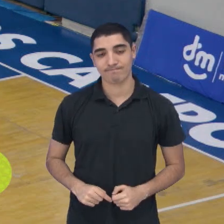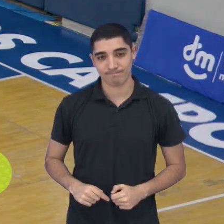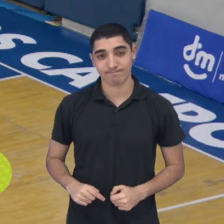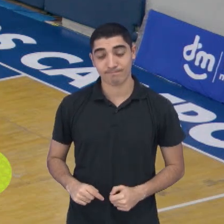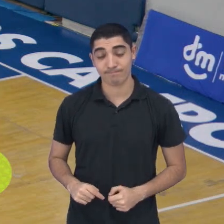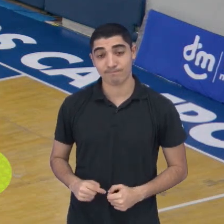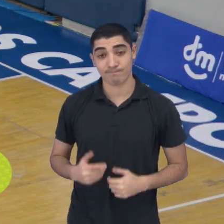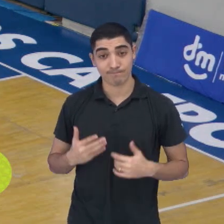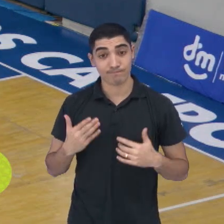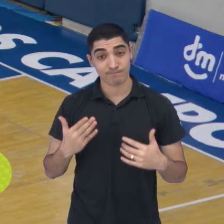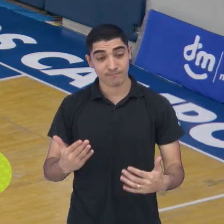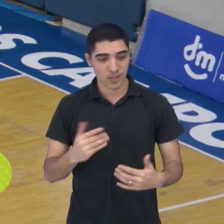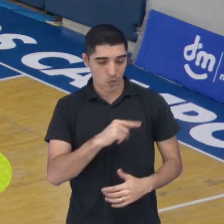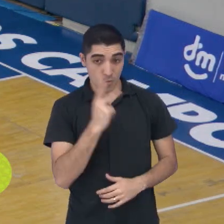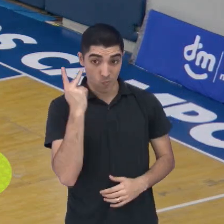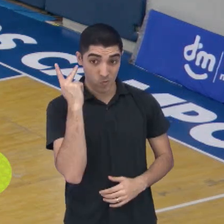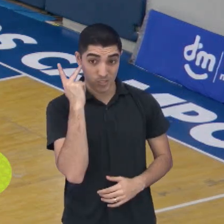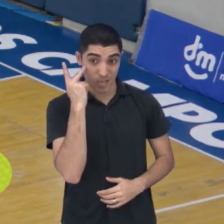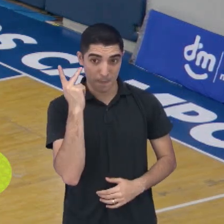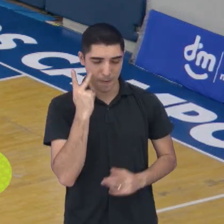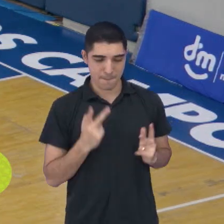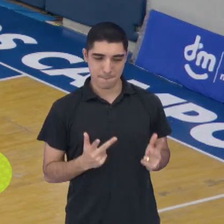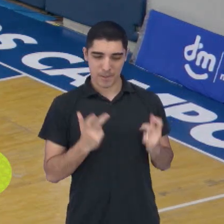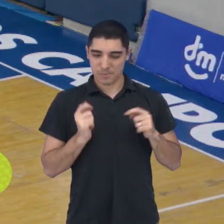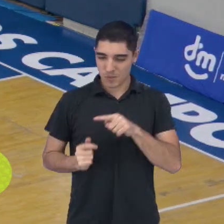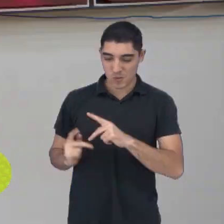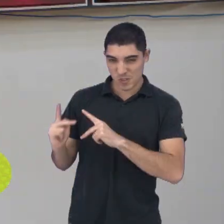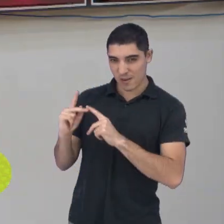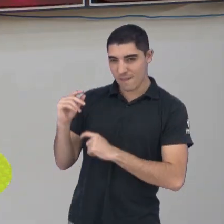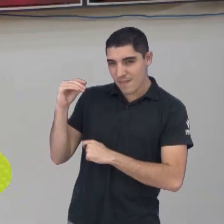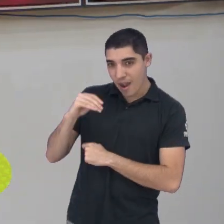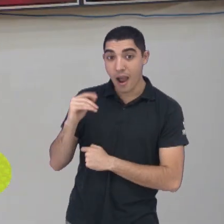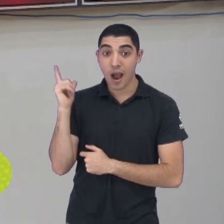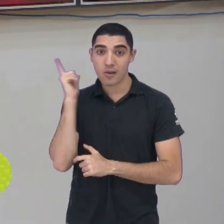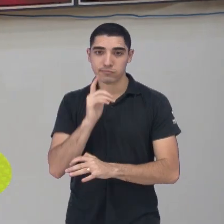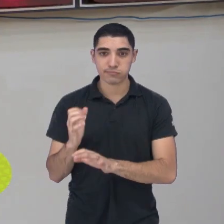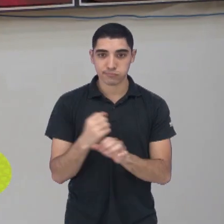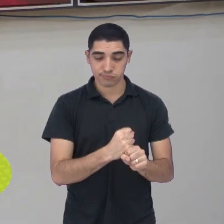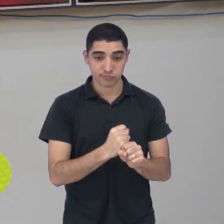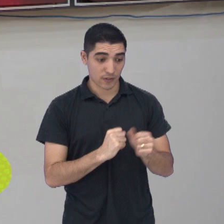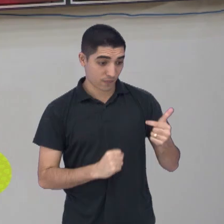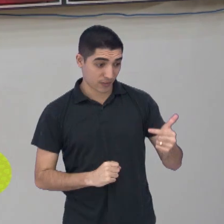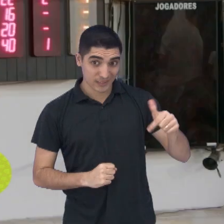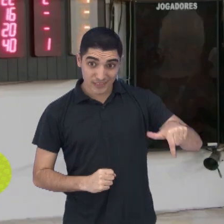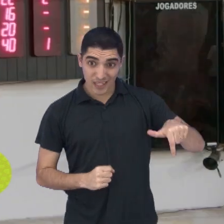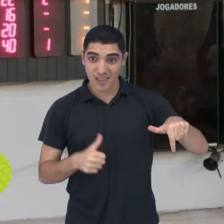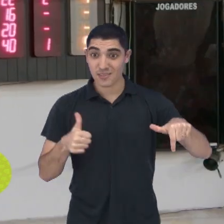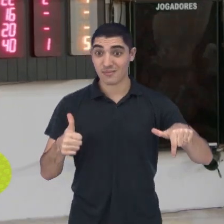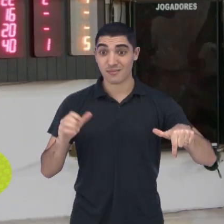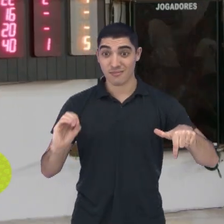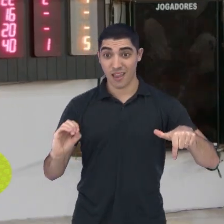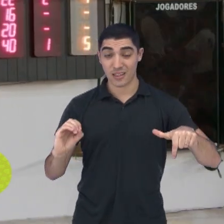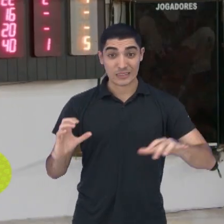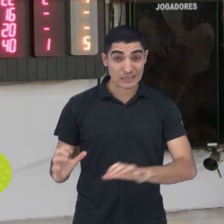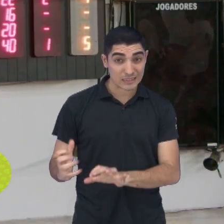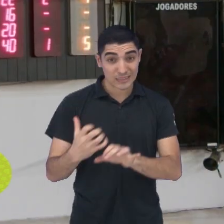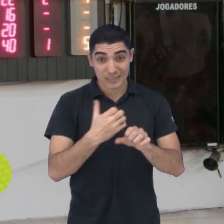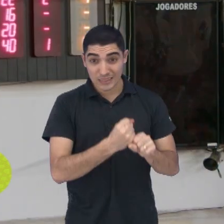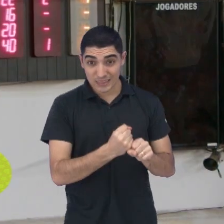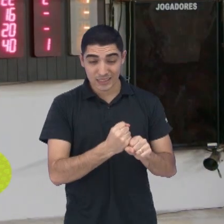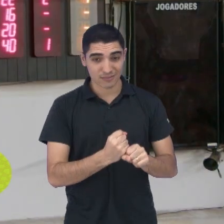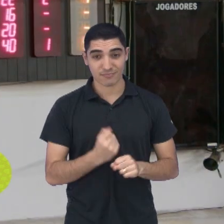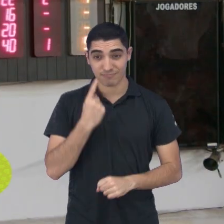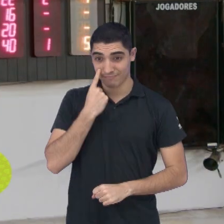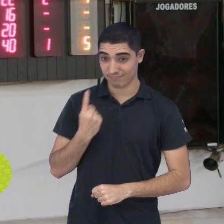Vendo a fragilidade joseense, os visitantes fecharam o quarto em 27-10 e abriram 18 de vantagem,